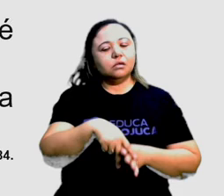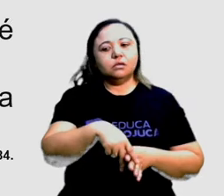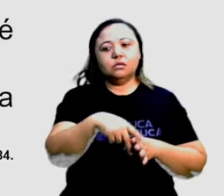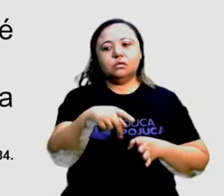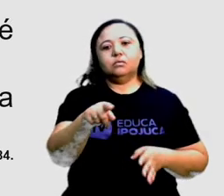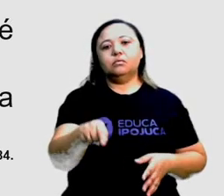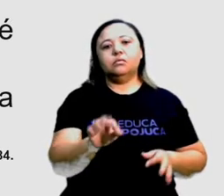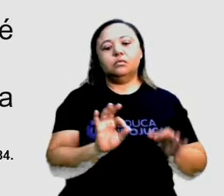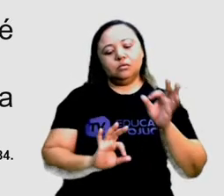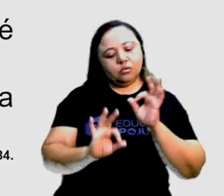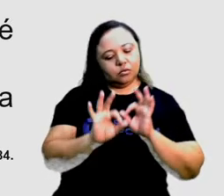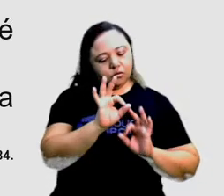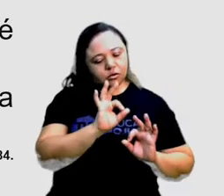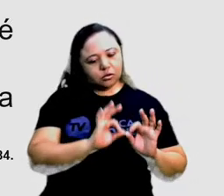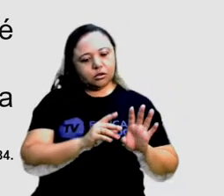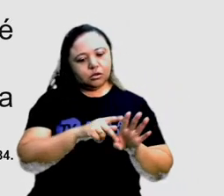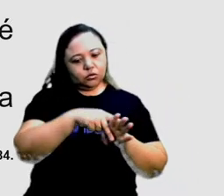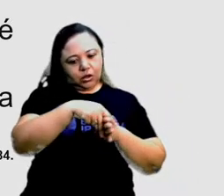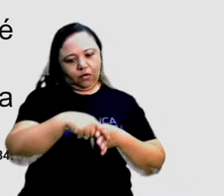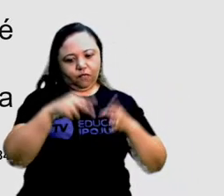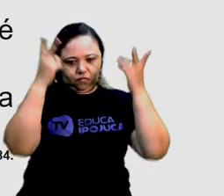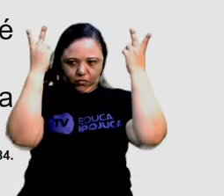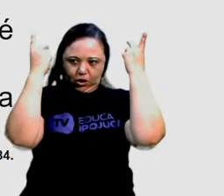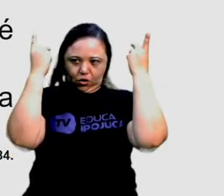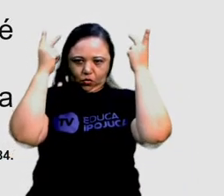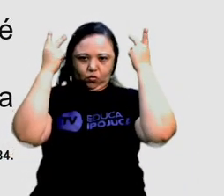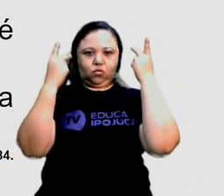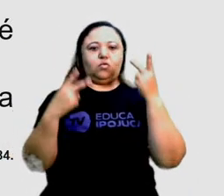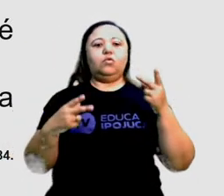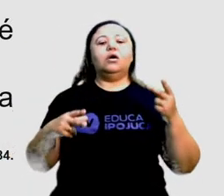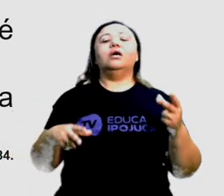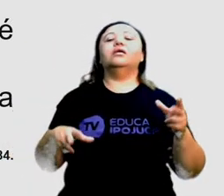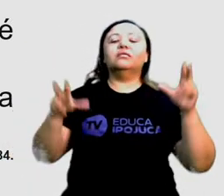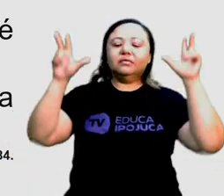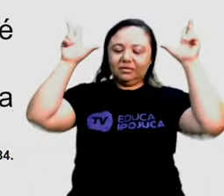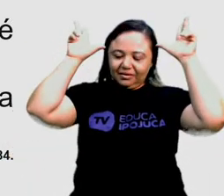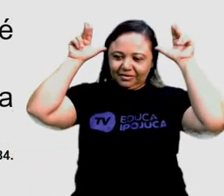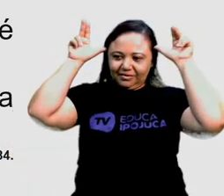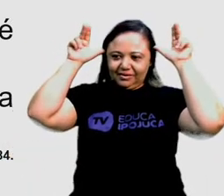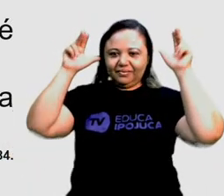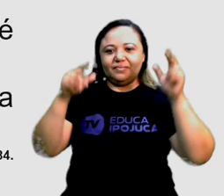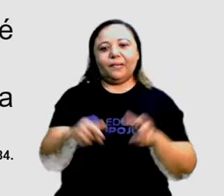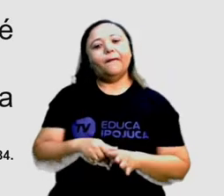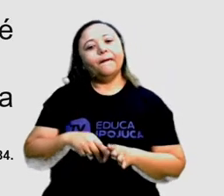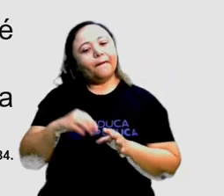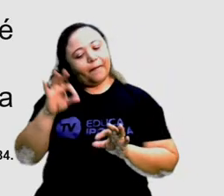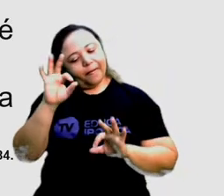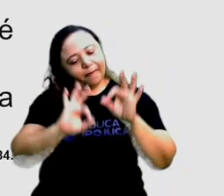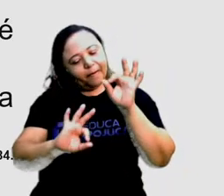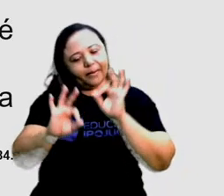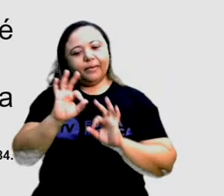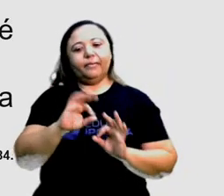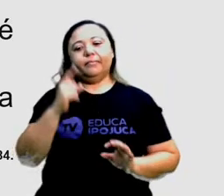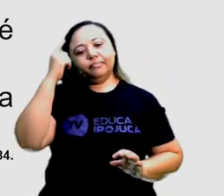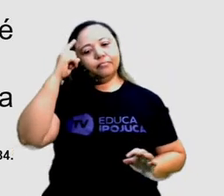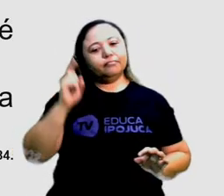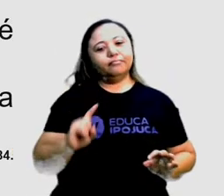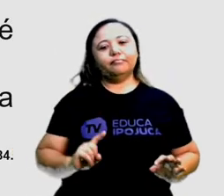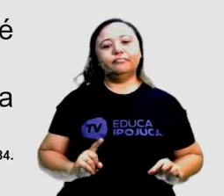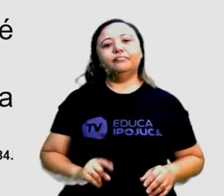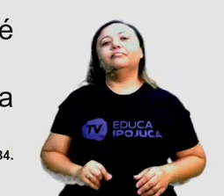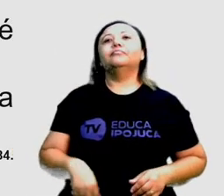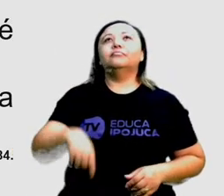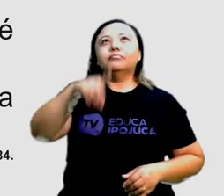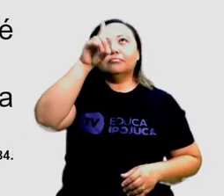zelado, manteúdo, formoso, como nenhum outro. Redizia. Ah, não sabia, não. Deus